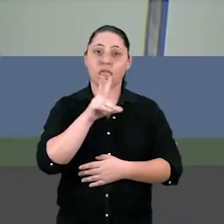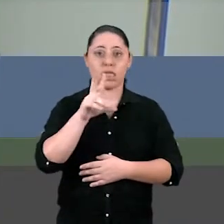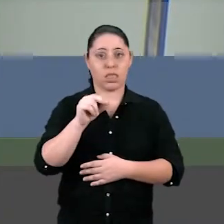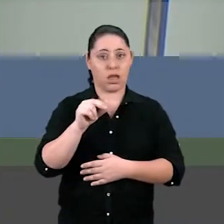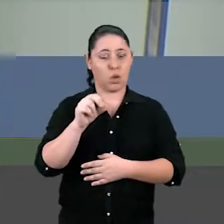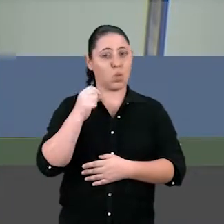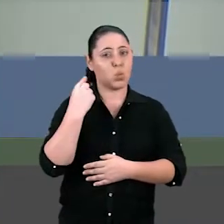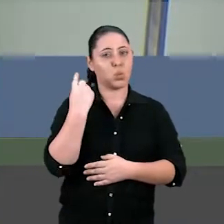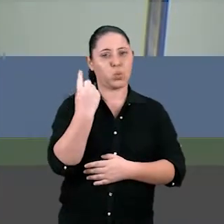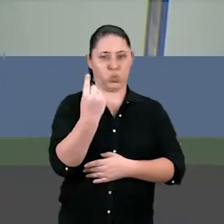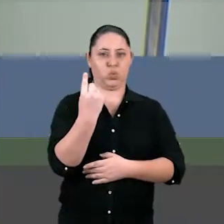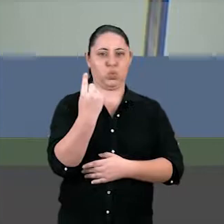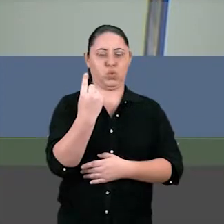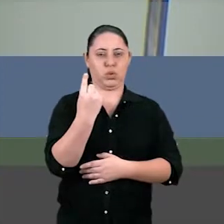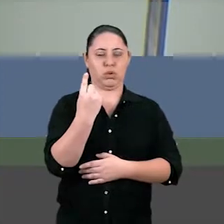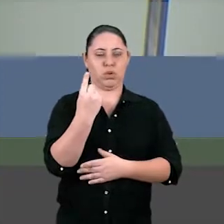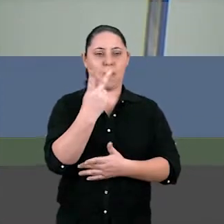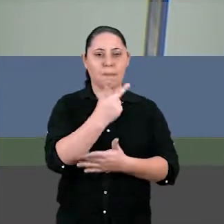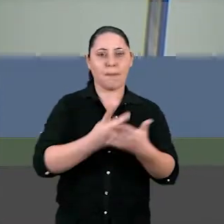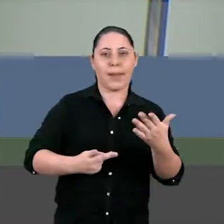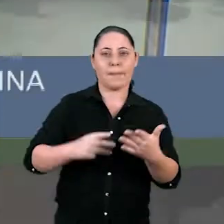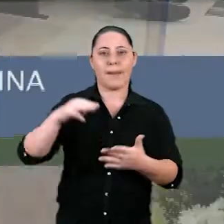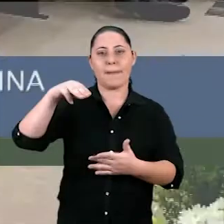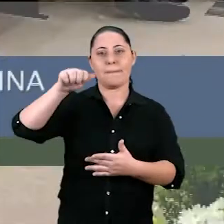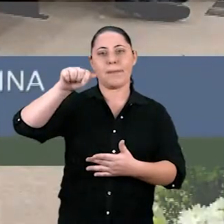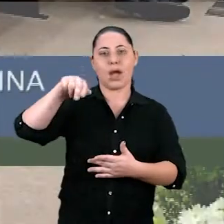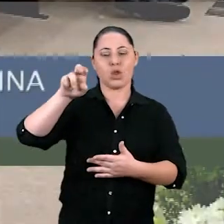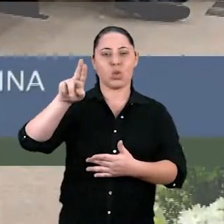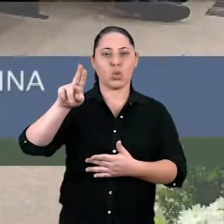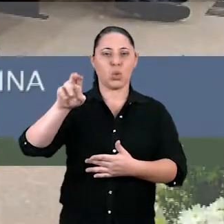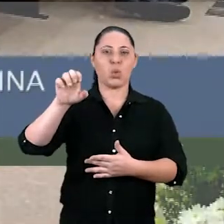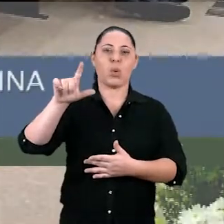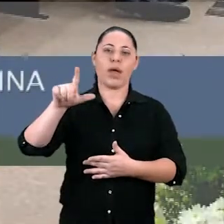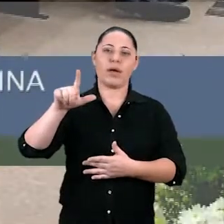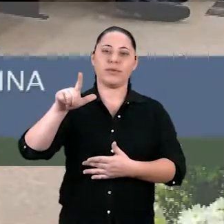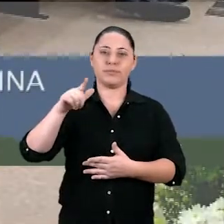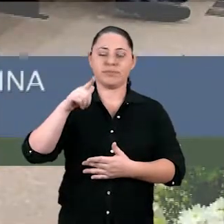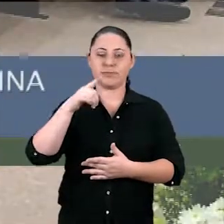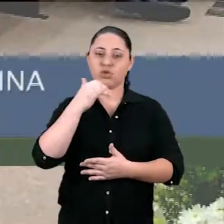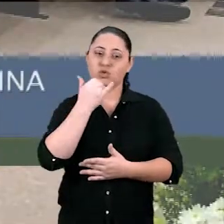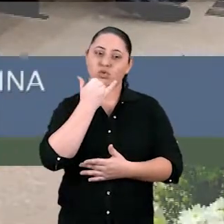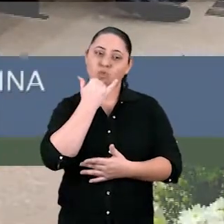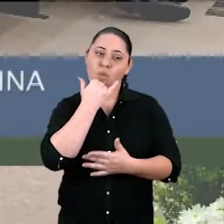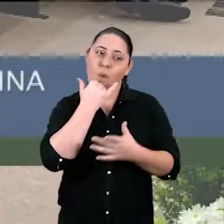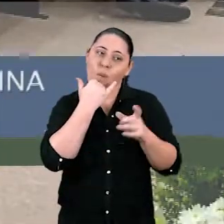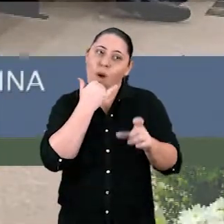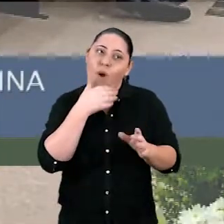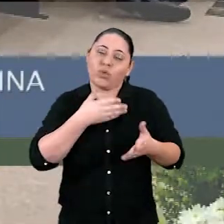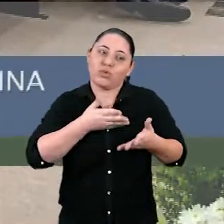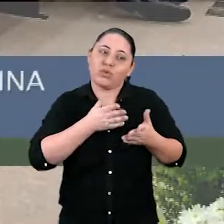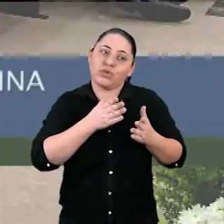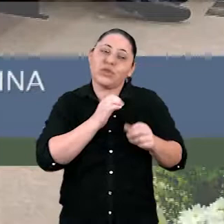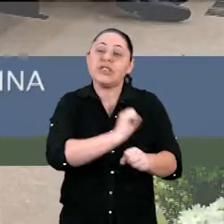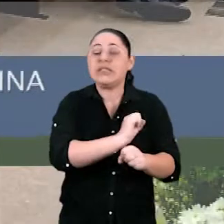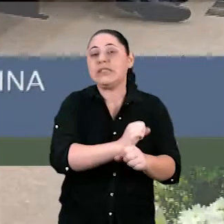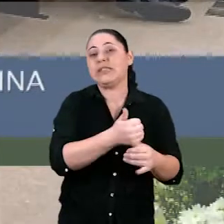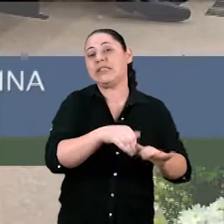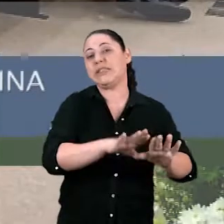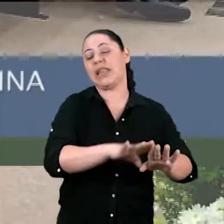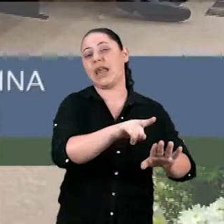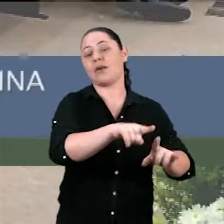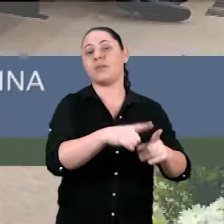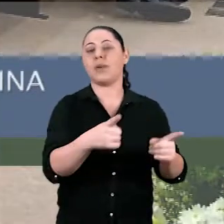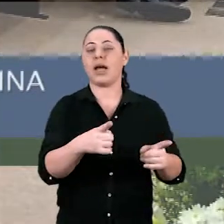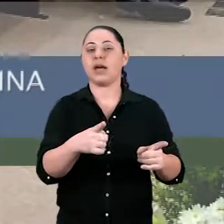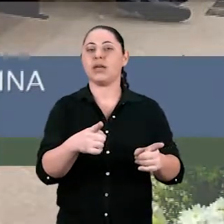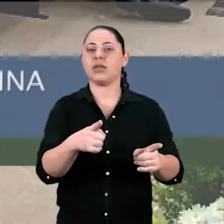com o Manuel de Barros, que há de me perdoar lá onde esteja, e nem tampouco Gregório de Matos Guerra ou Tomás Antônio